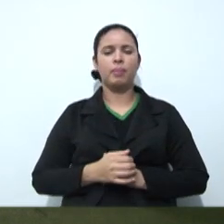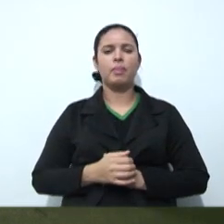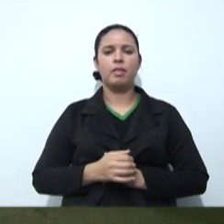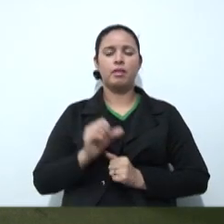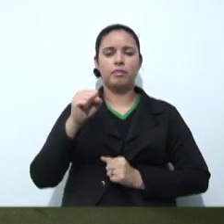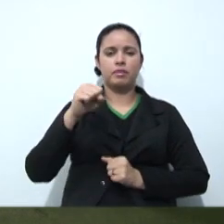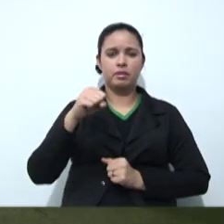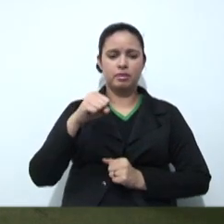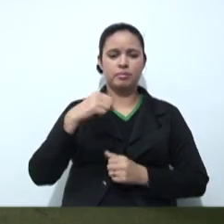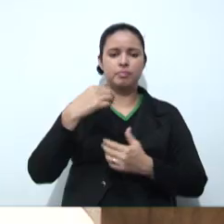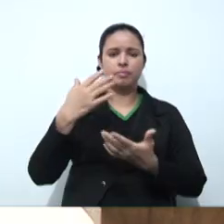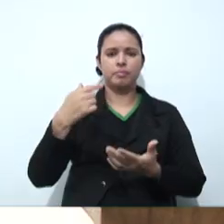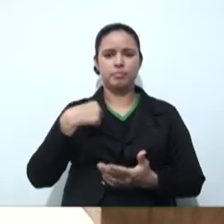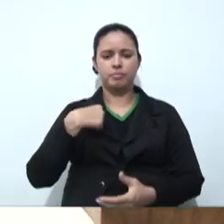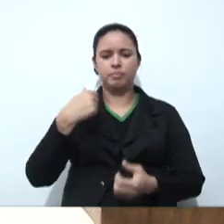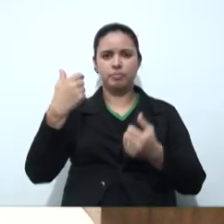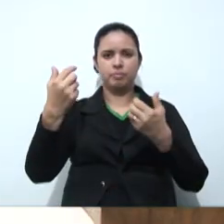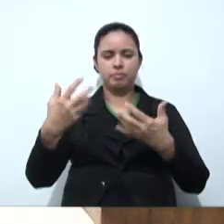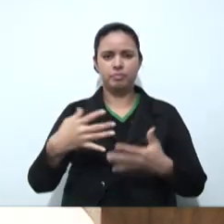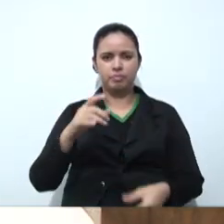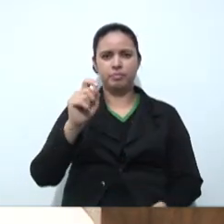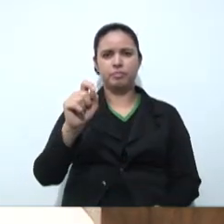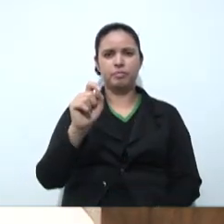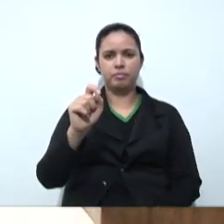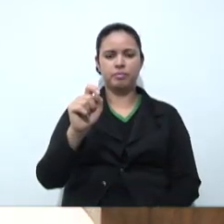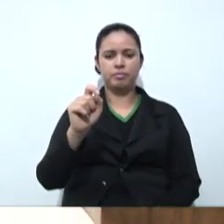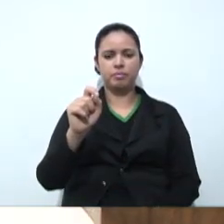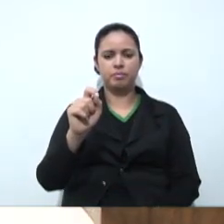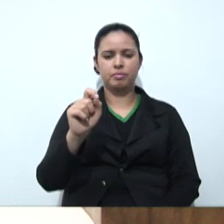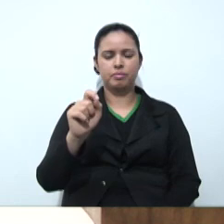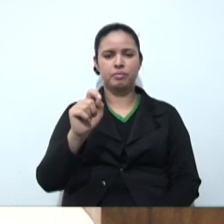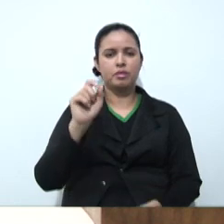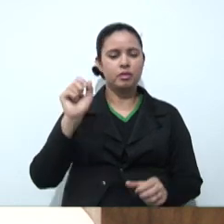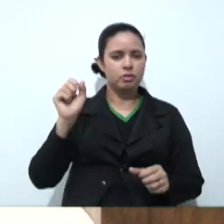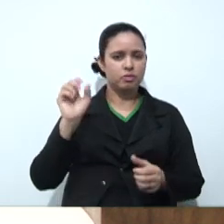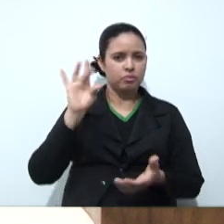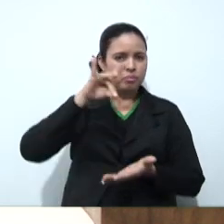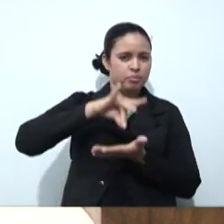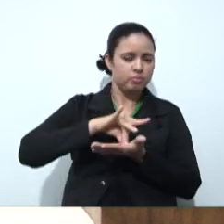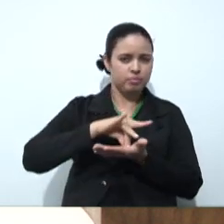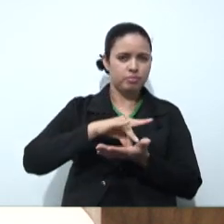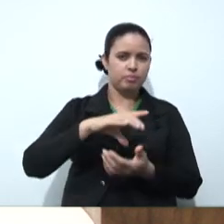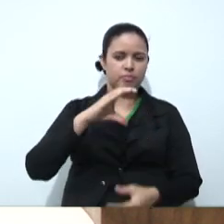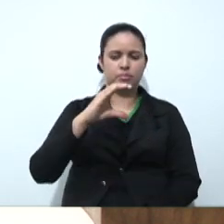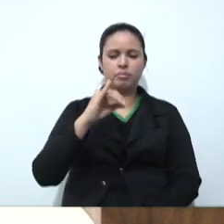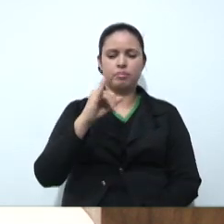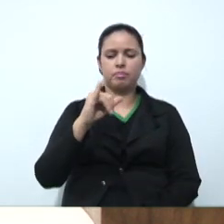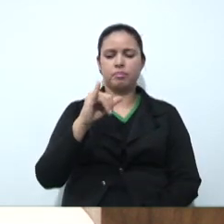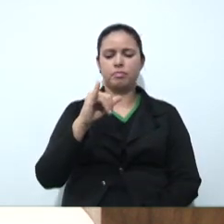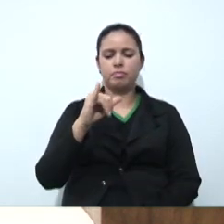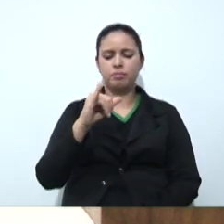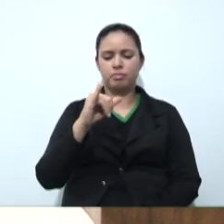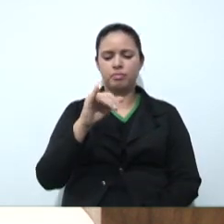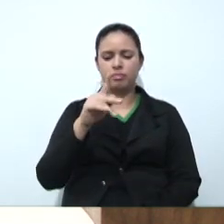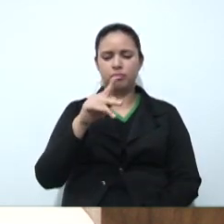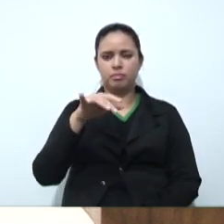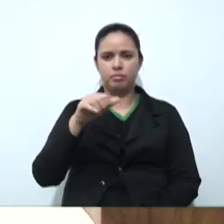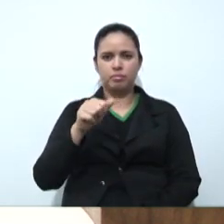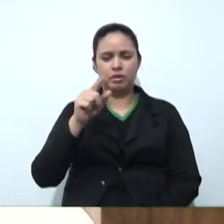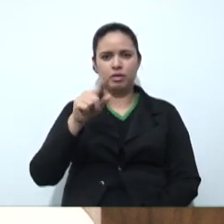dizer, professor Alberto, que estar presente na CIPA, ser um cipeiro, é